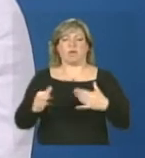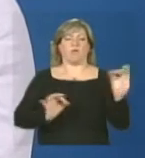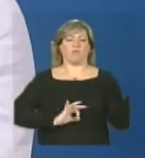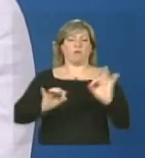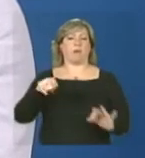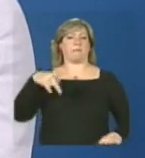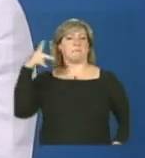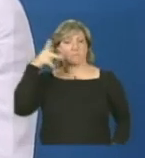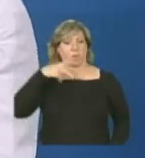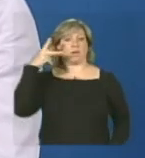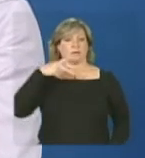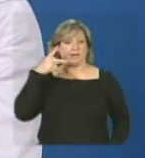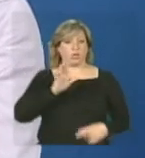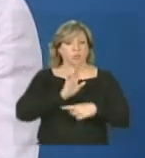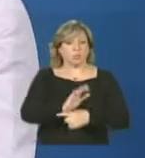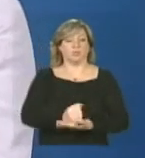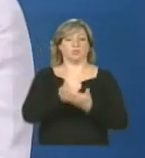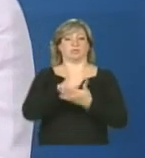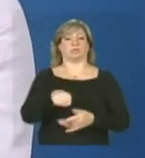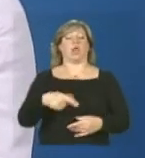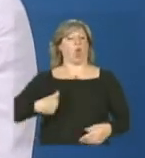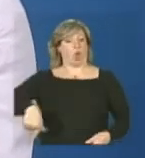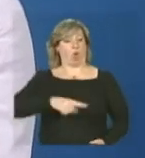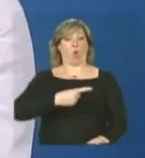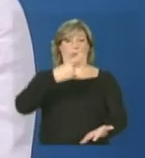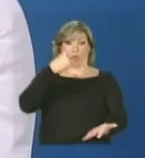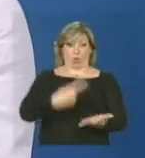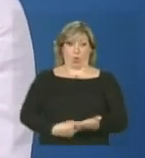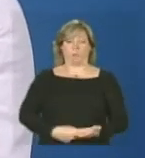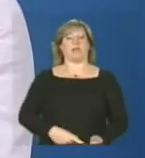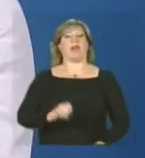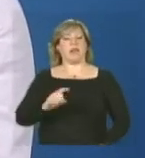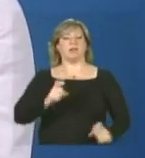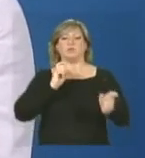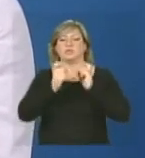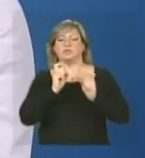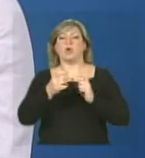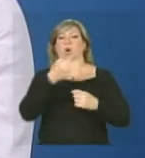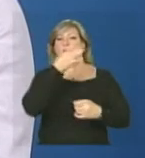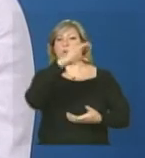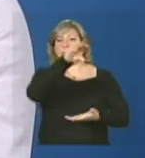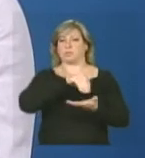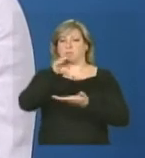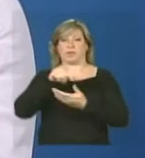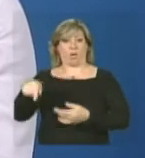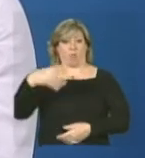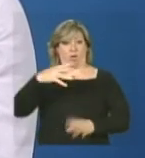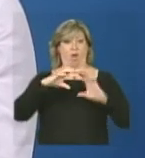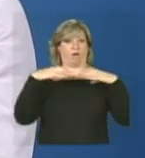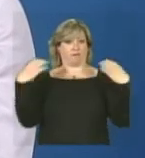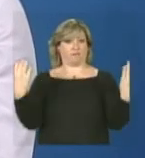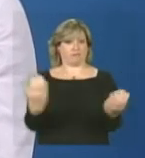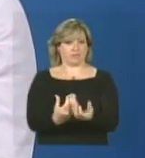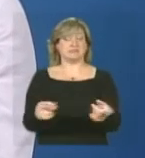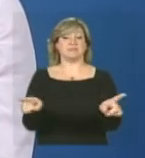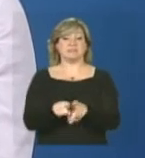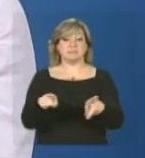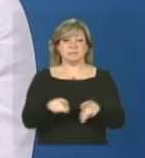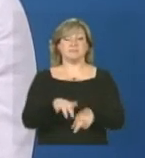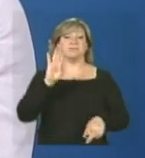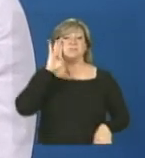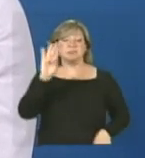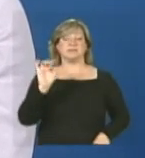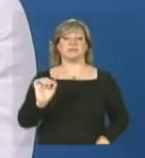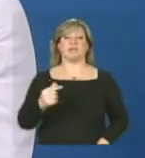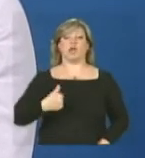essa política, então acho que o nosso compromisso é de discutir realmente as propostas da PNAM na 4ª Conferência e, acima de tudo,